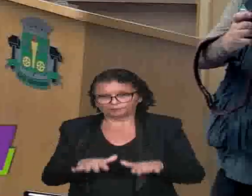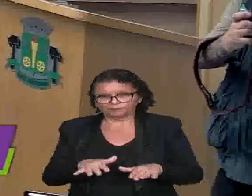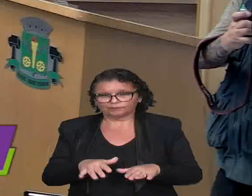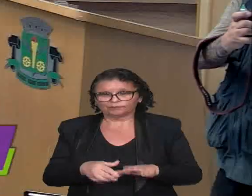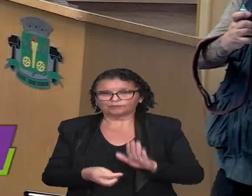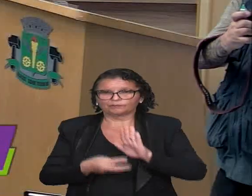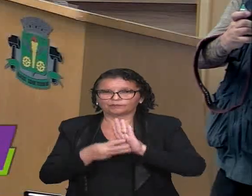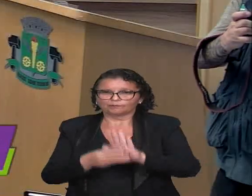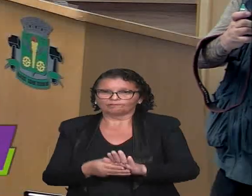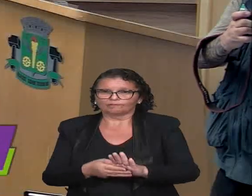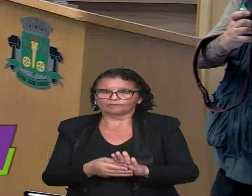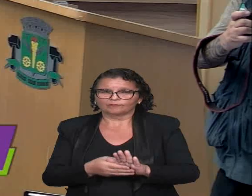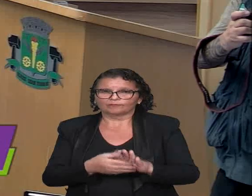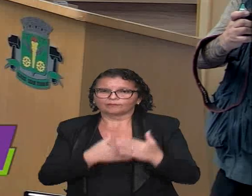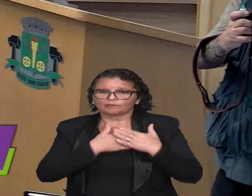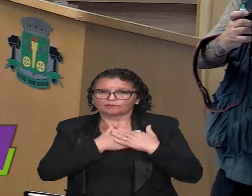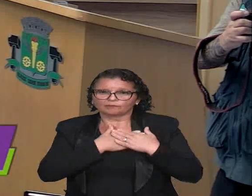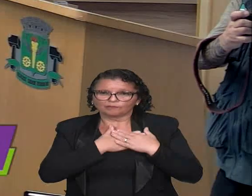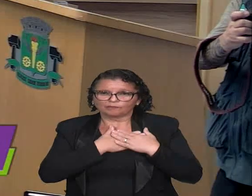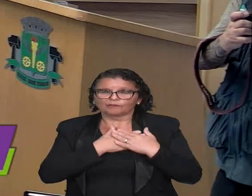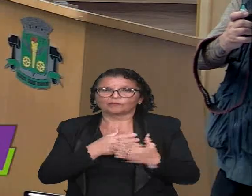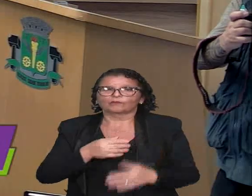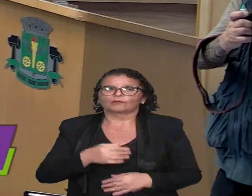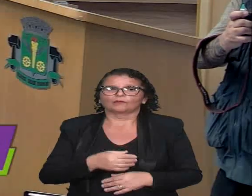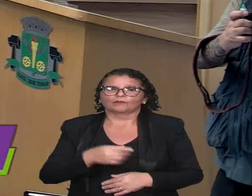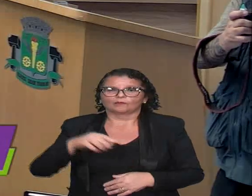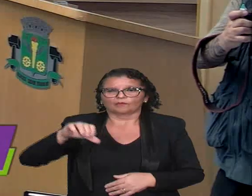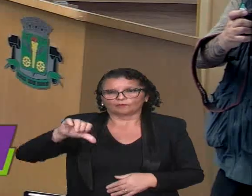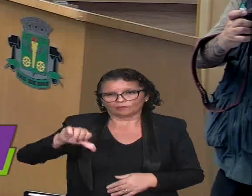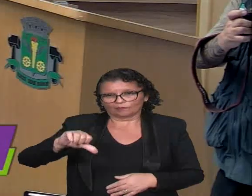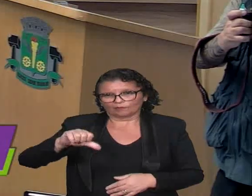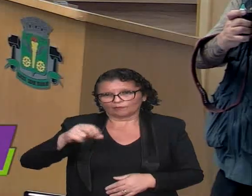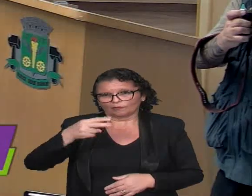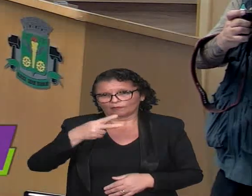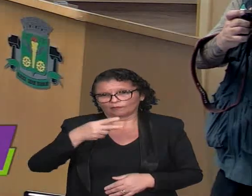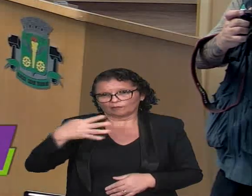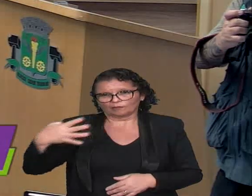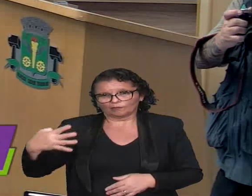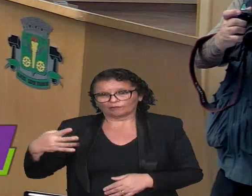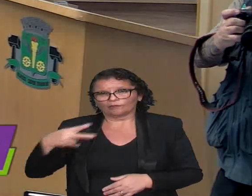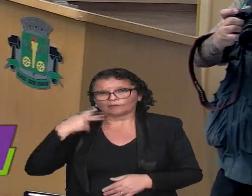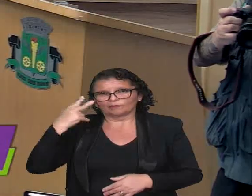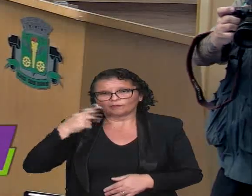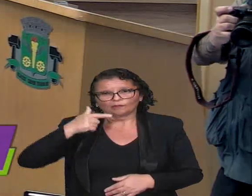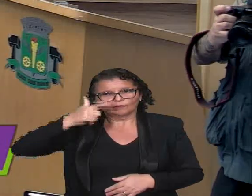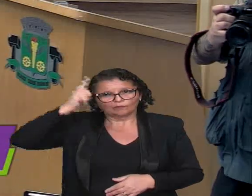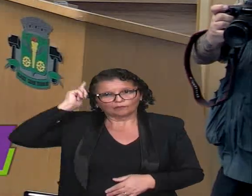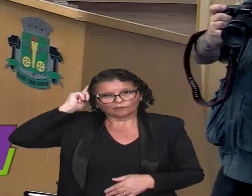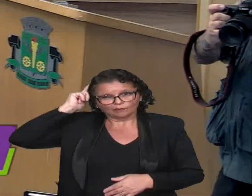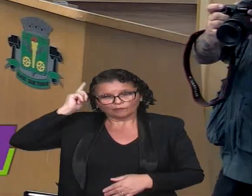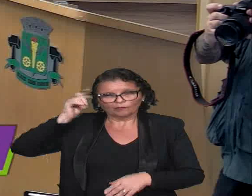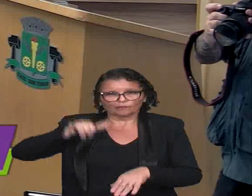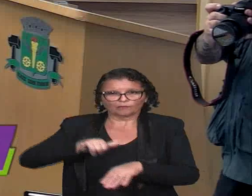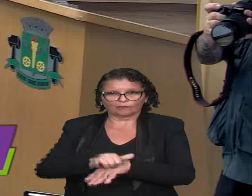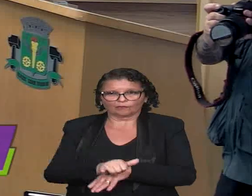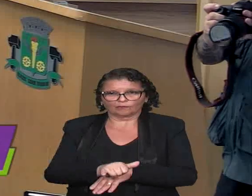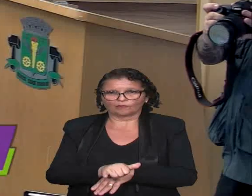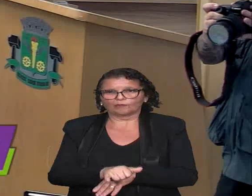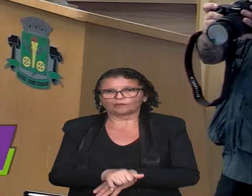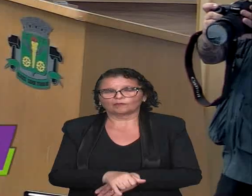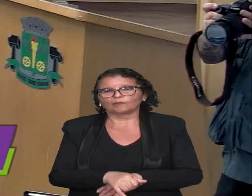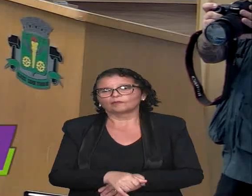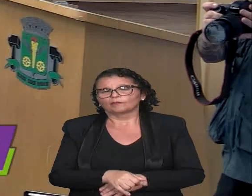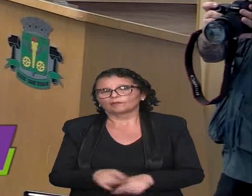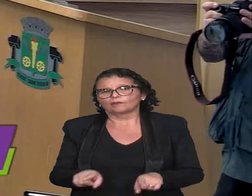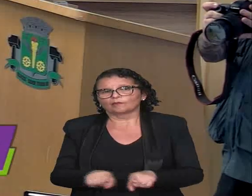sessão Moção de congratulações número 9 de 2024 do vereador Adalto totô Vereador ausente